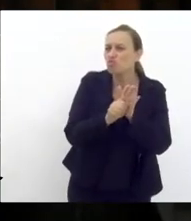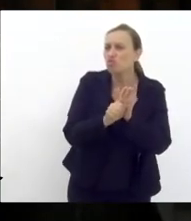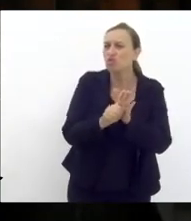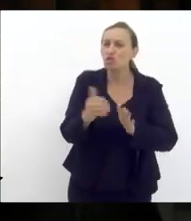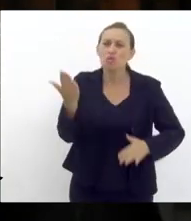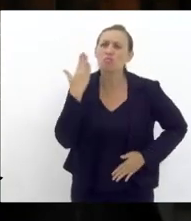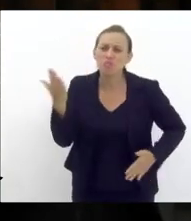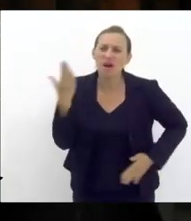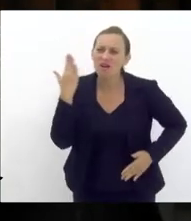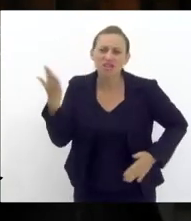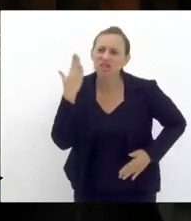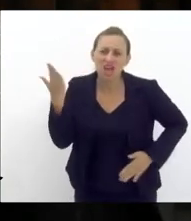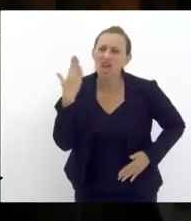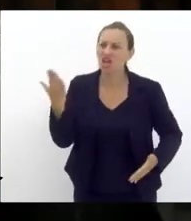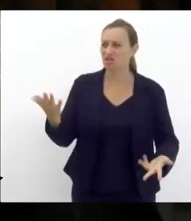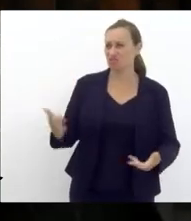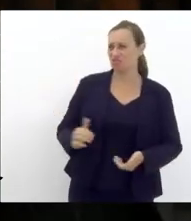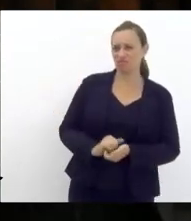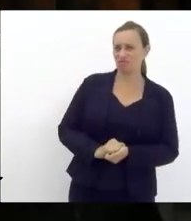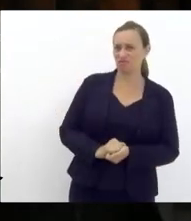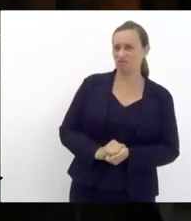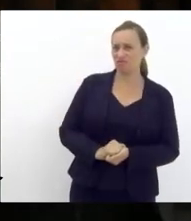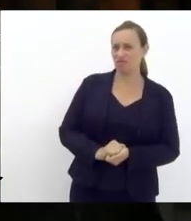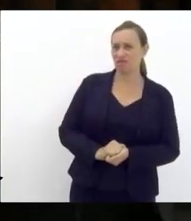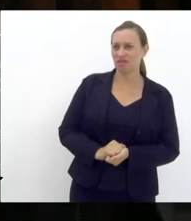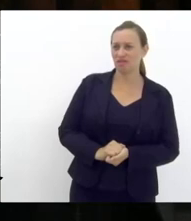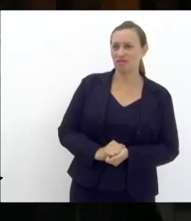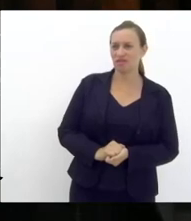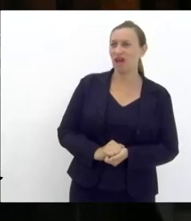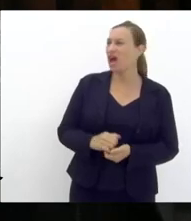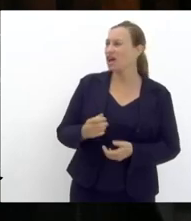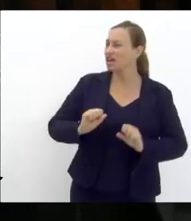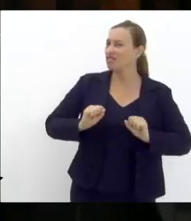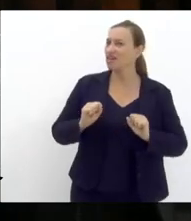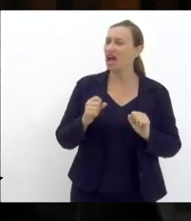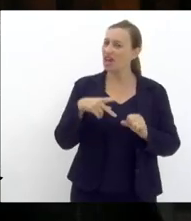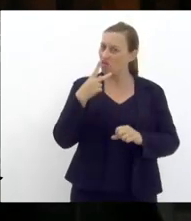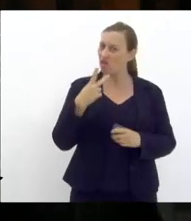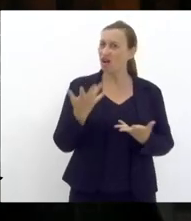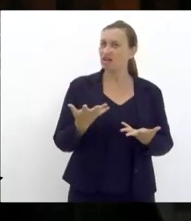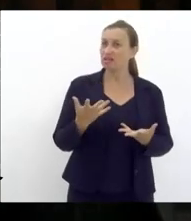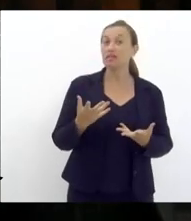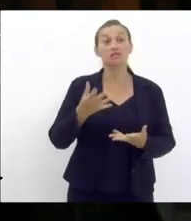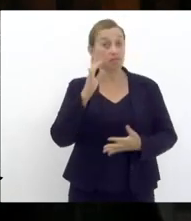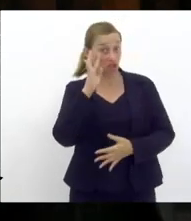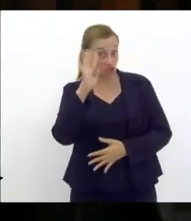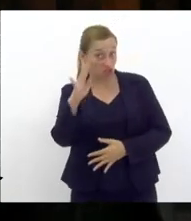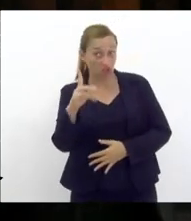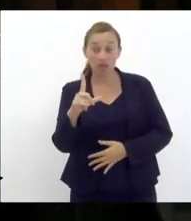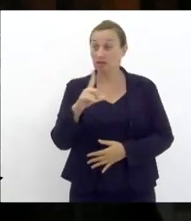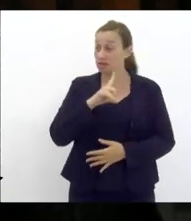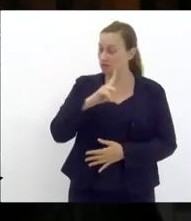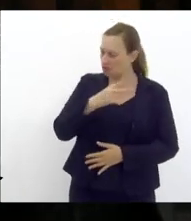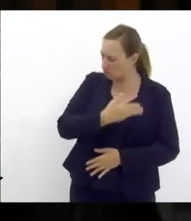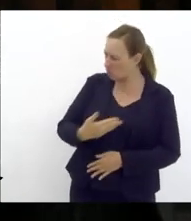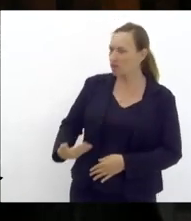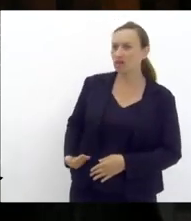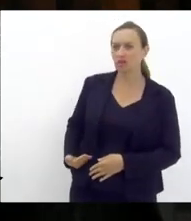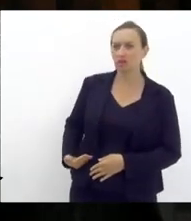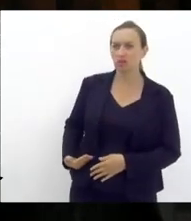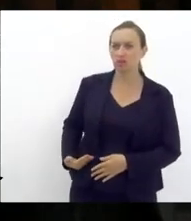das drogas e aí eu pergunto as famílias imagine se tivéssemos um governador